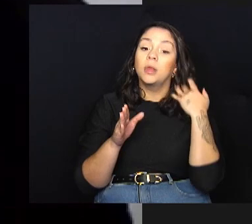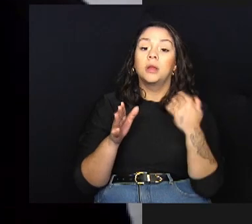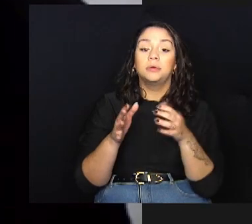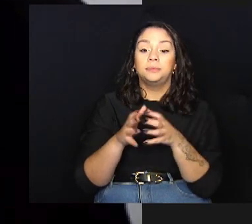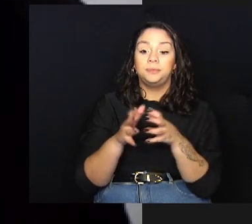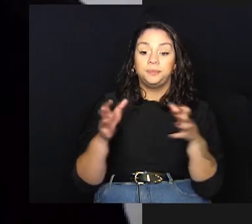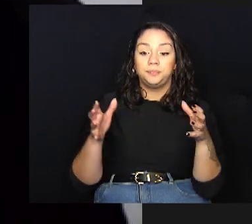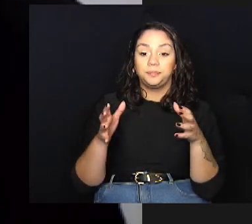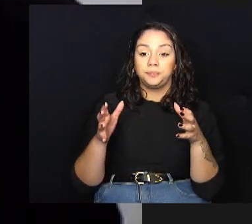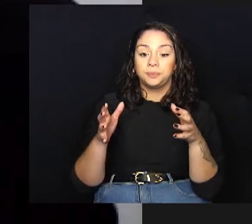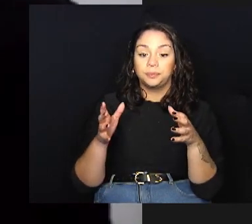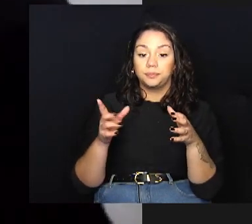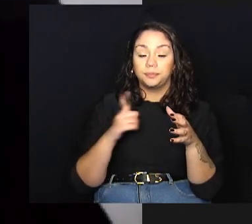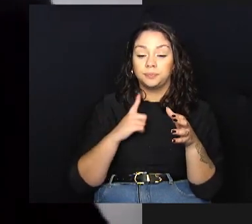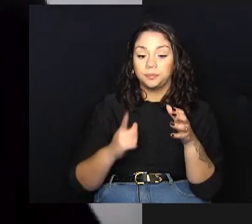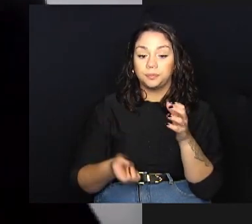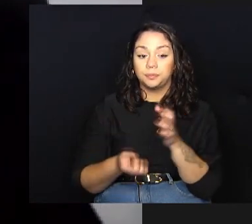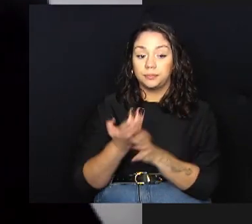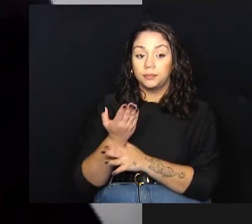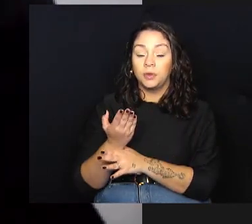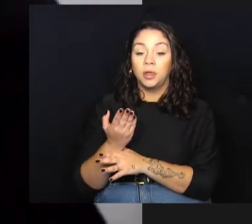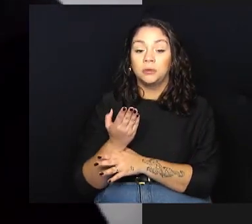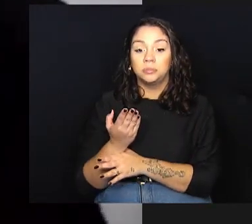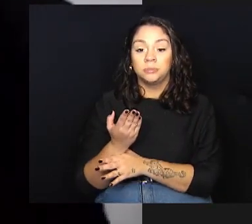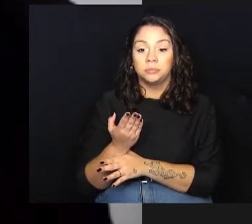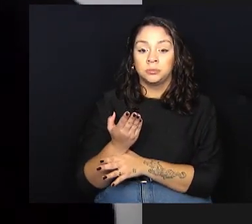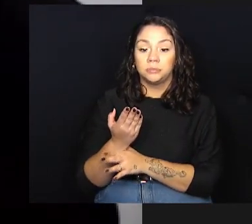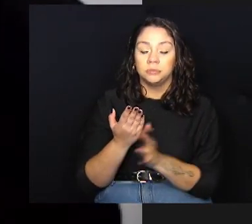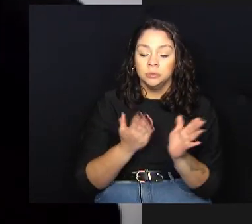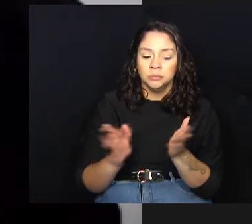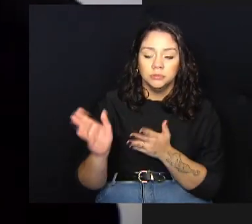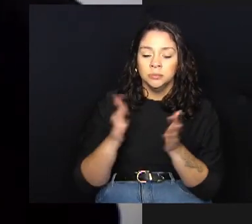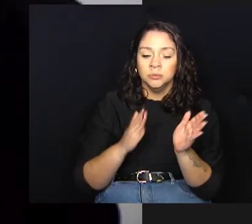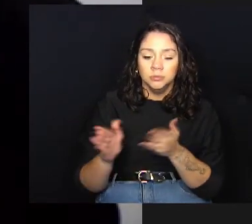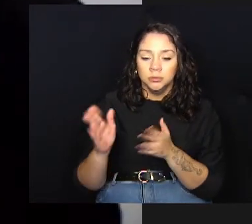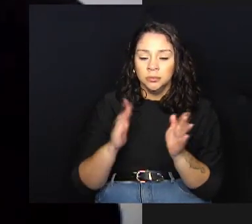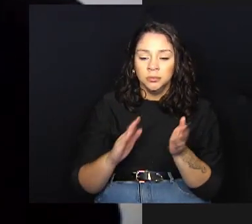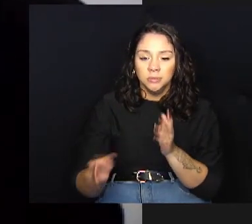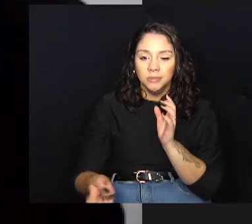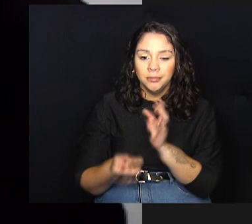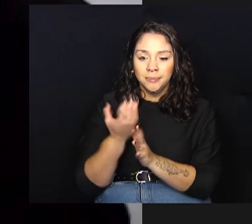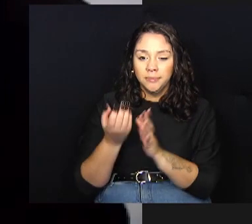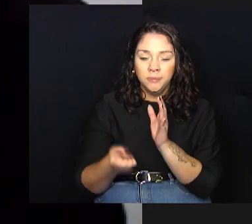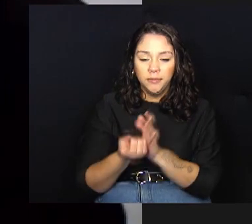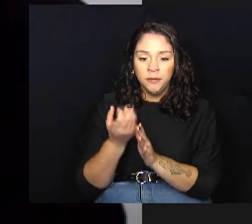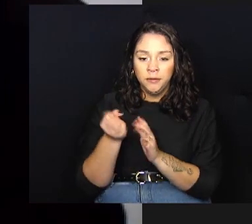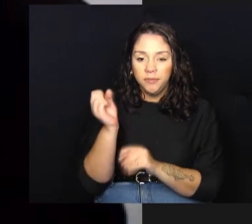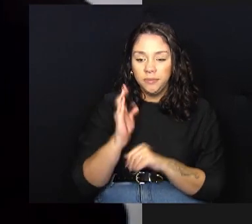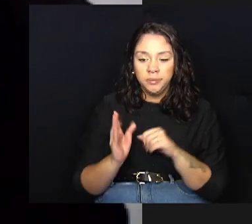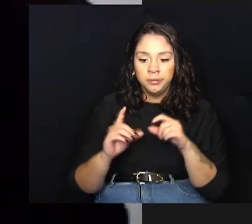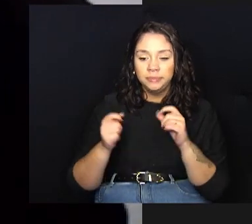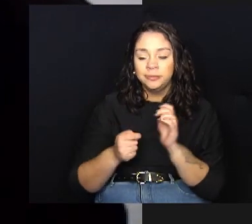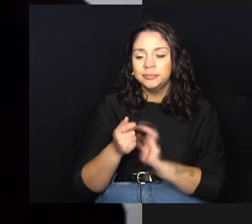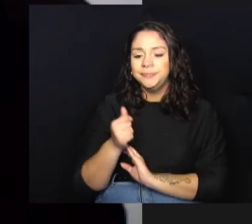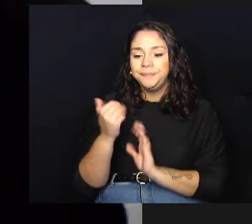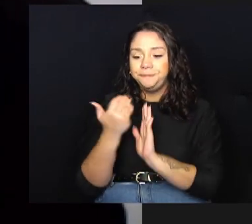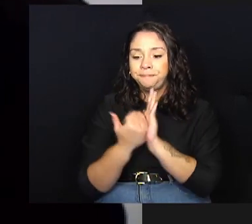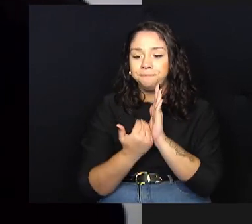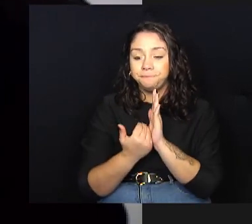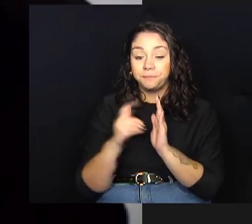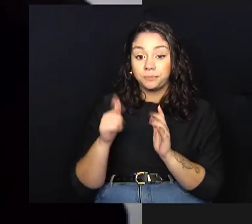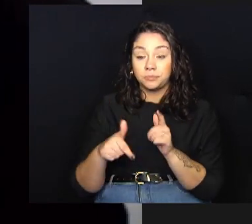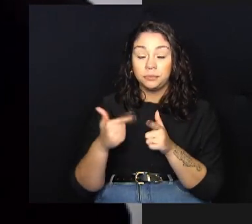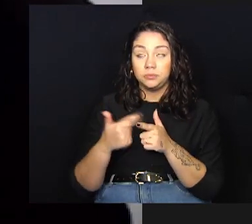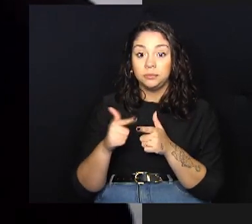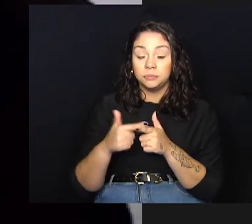produtividade né a produtividade dos trabalhadores brasileiros ela é muito baixa né e é um problema que